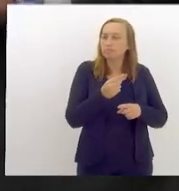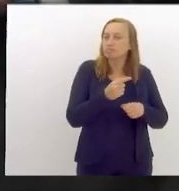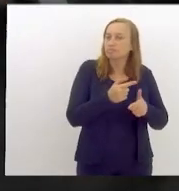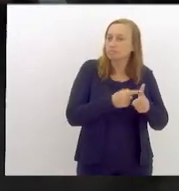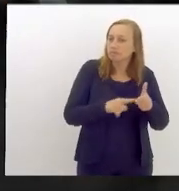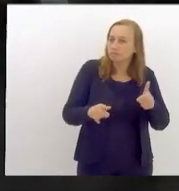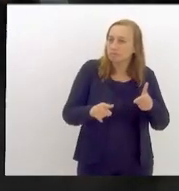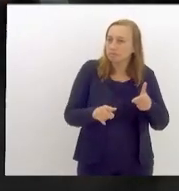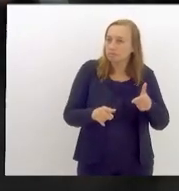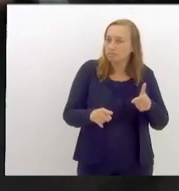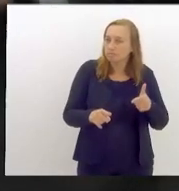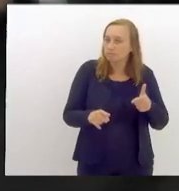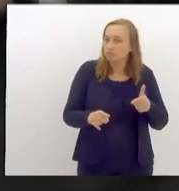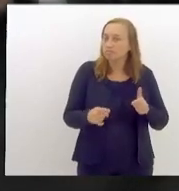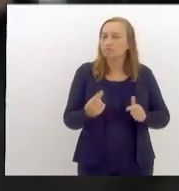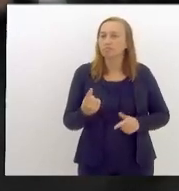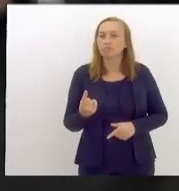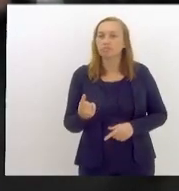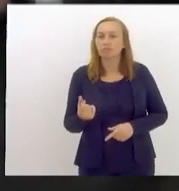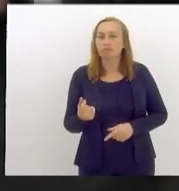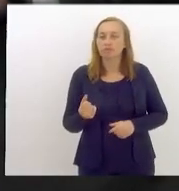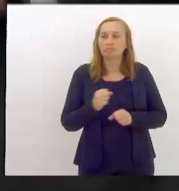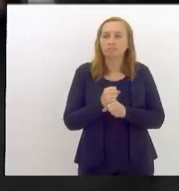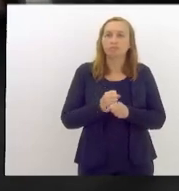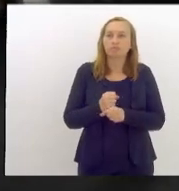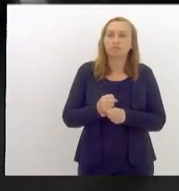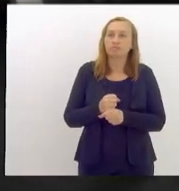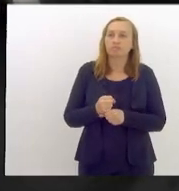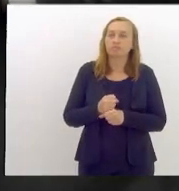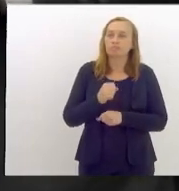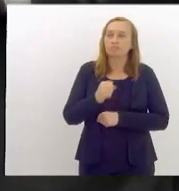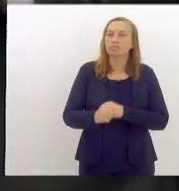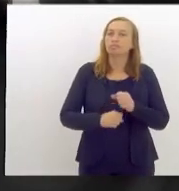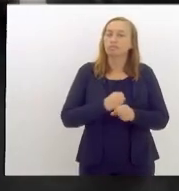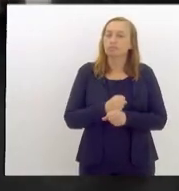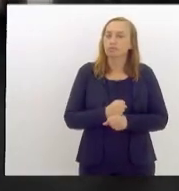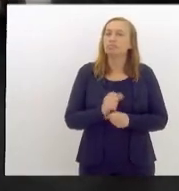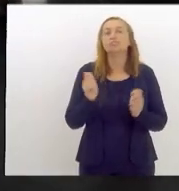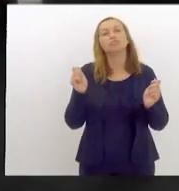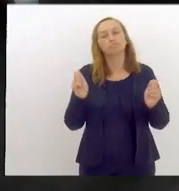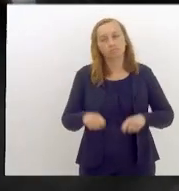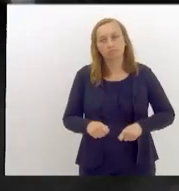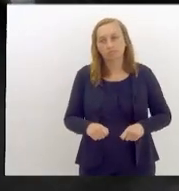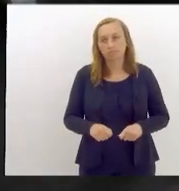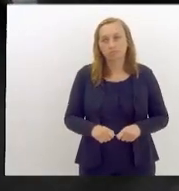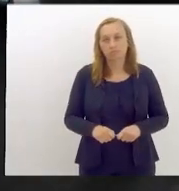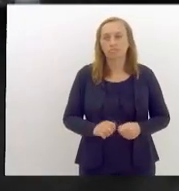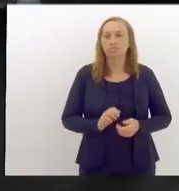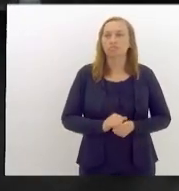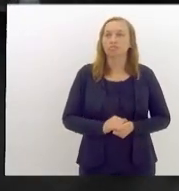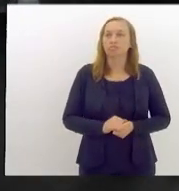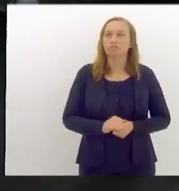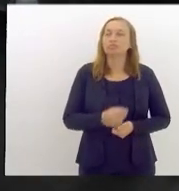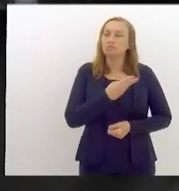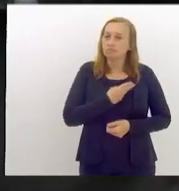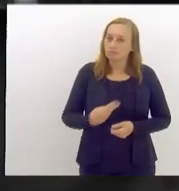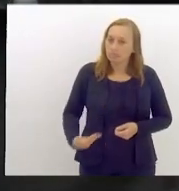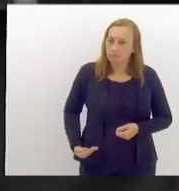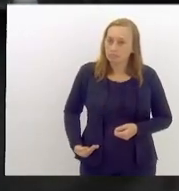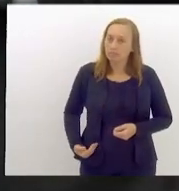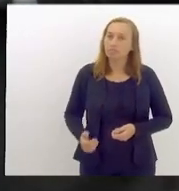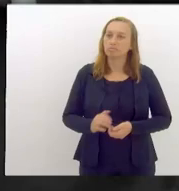pela receita corrente do ano precedente é possível que o governador